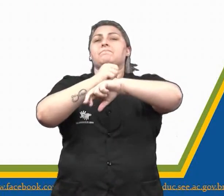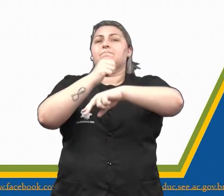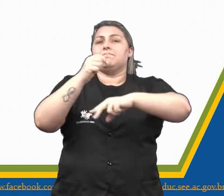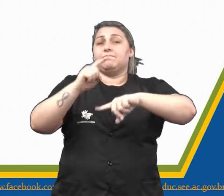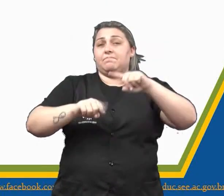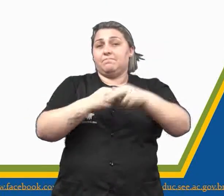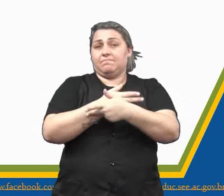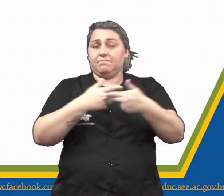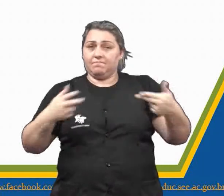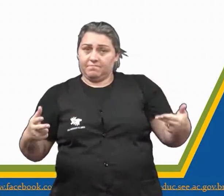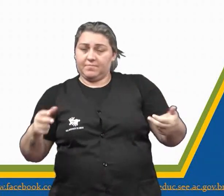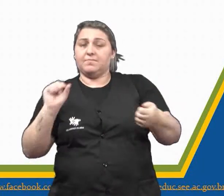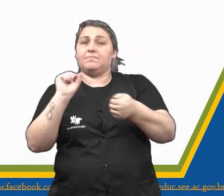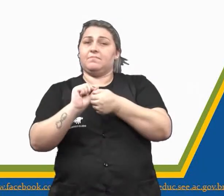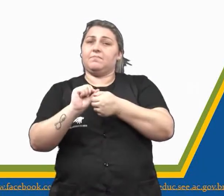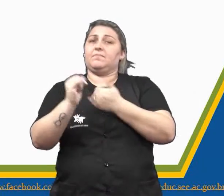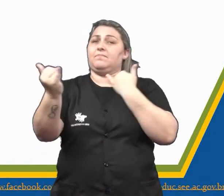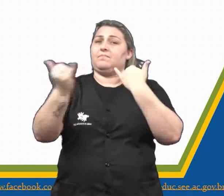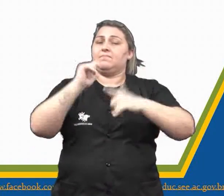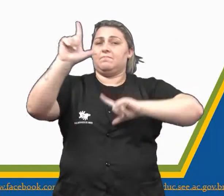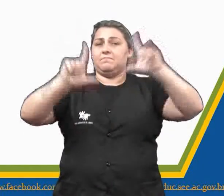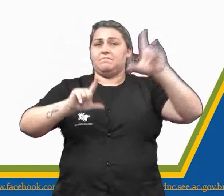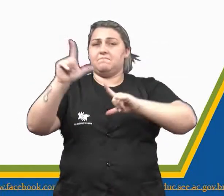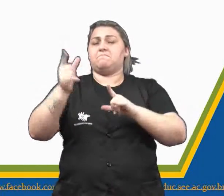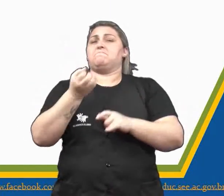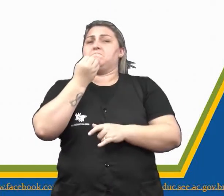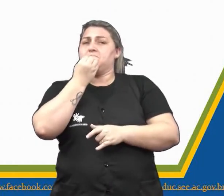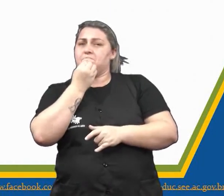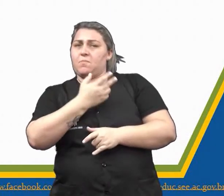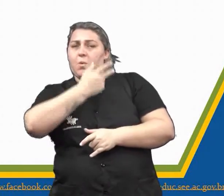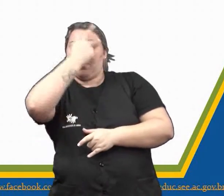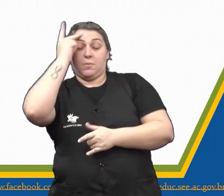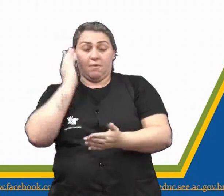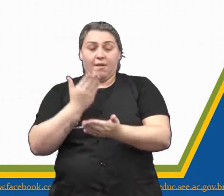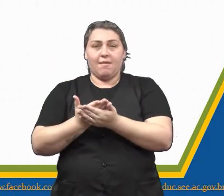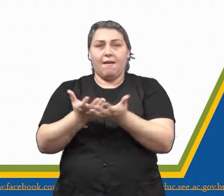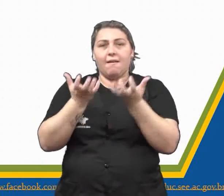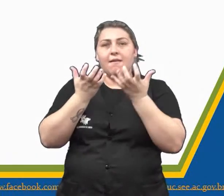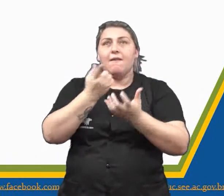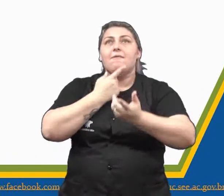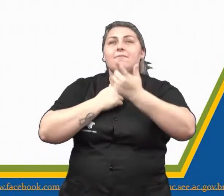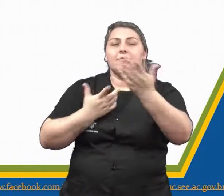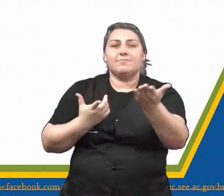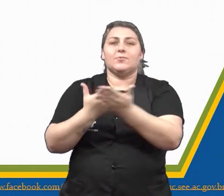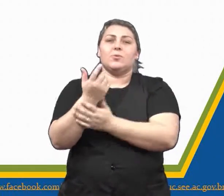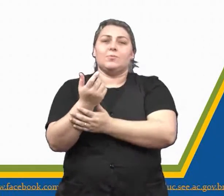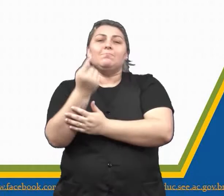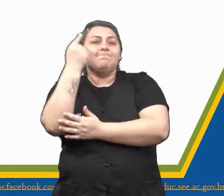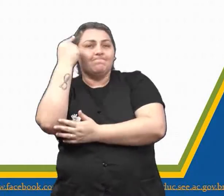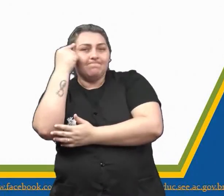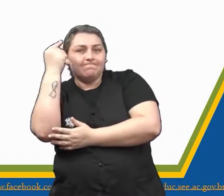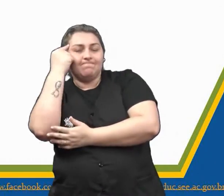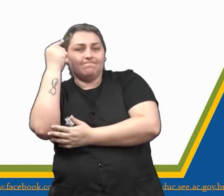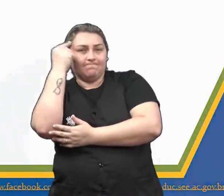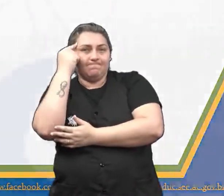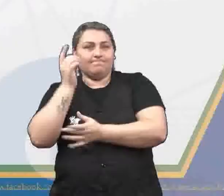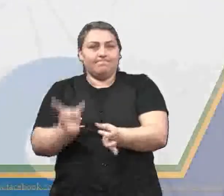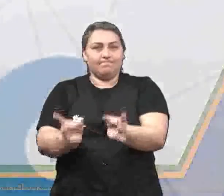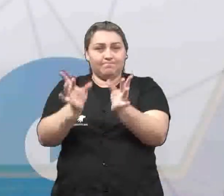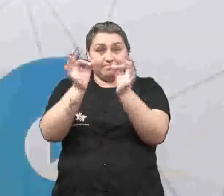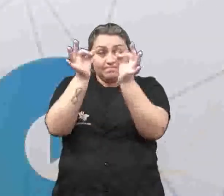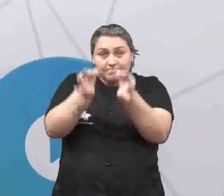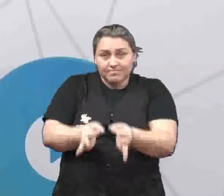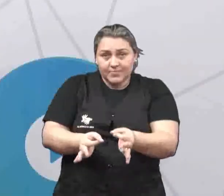e elabore aí uma campanha publicitária bem convincente, bem persuasiva, imaginando que esse produto fosse ser vendido,